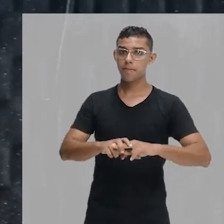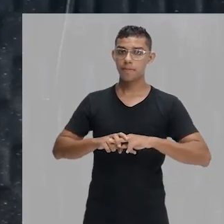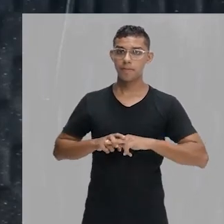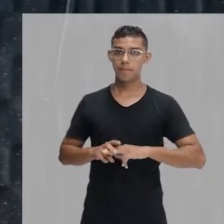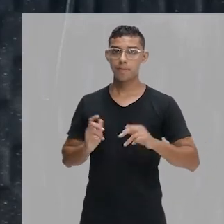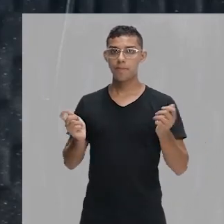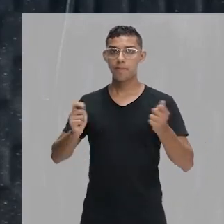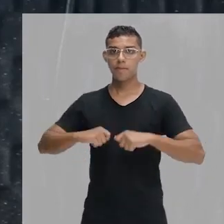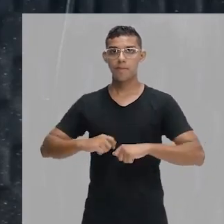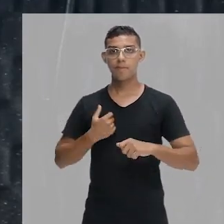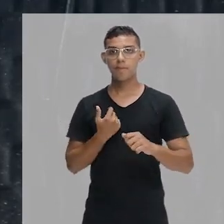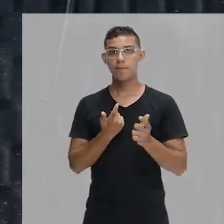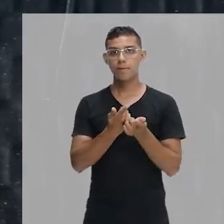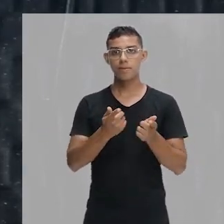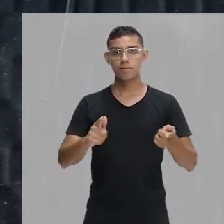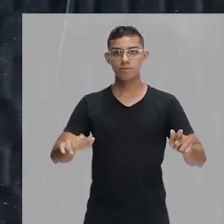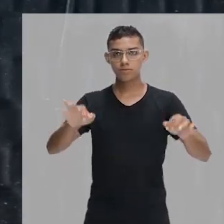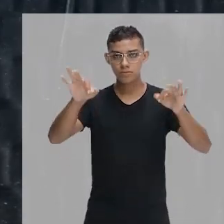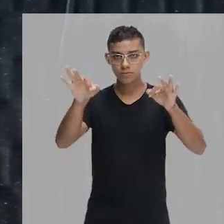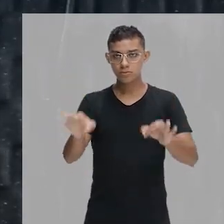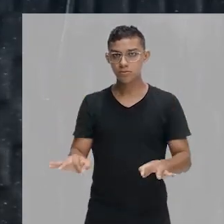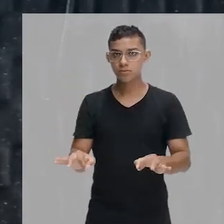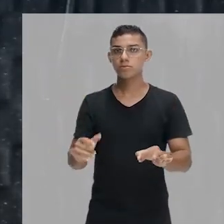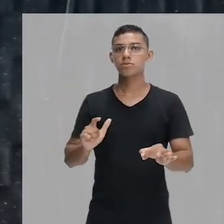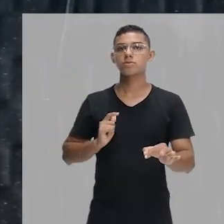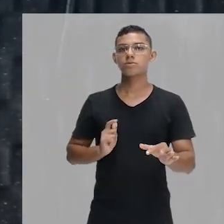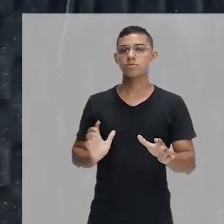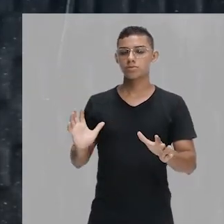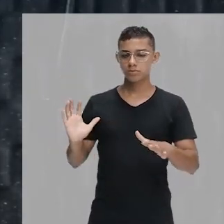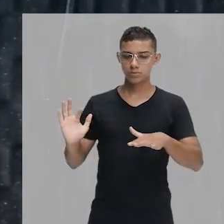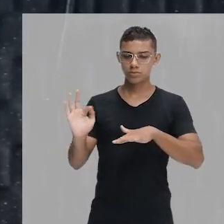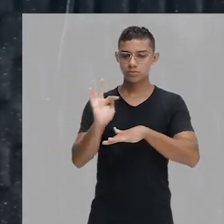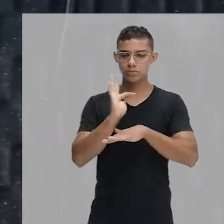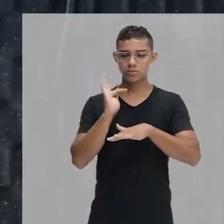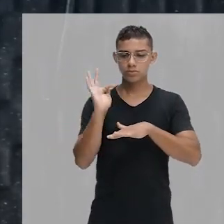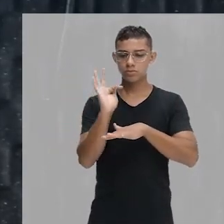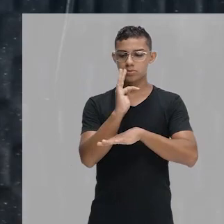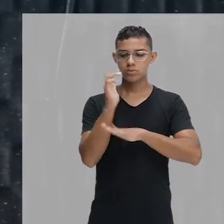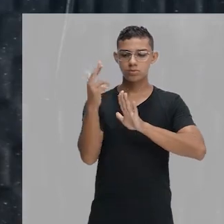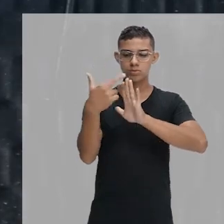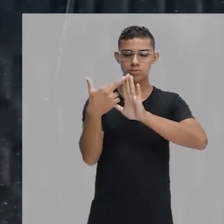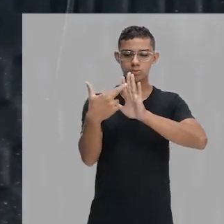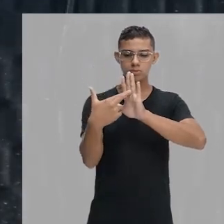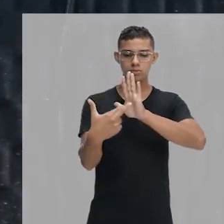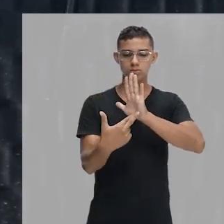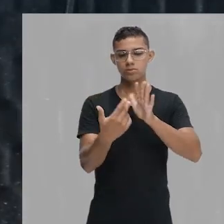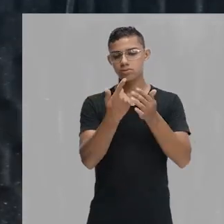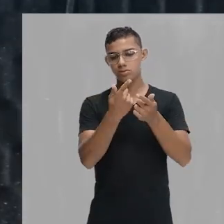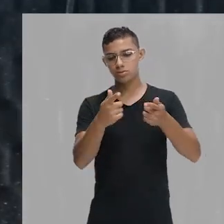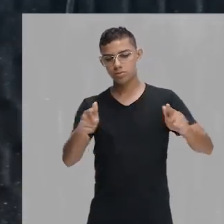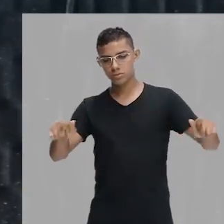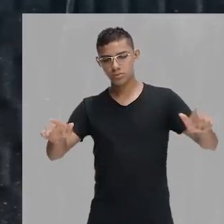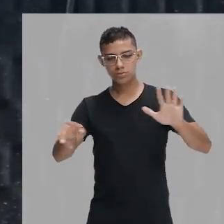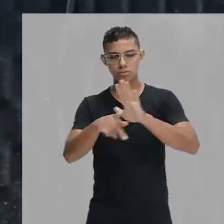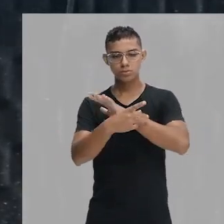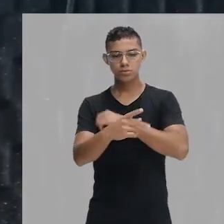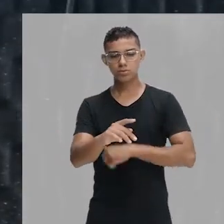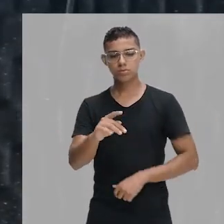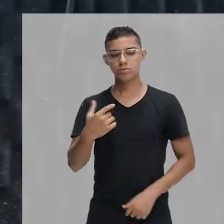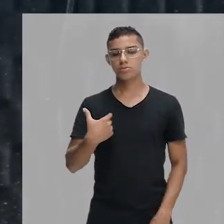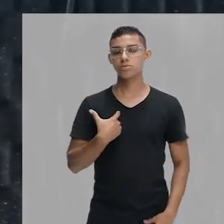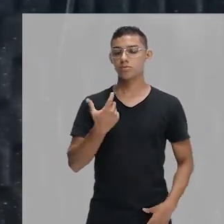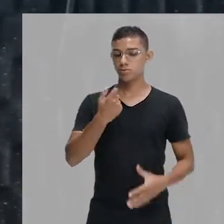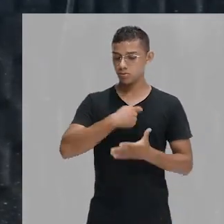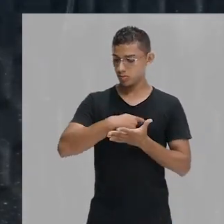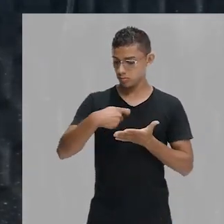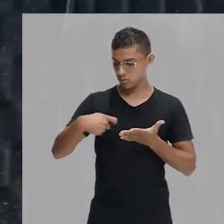forma gramatical correta é quando eu aplico as normas gramaticais, as normas